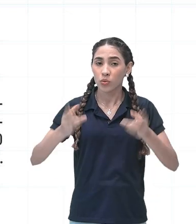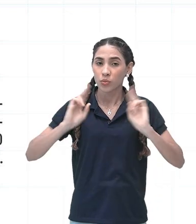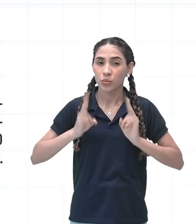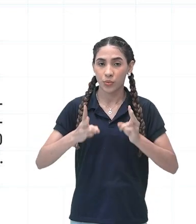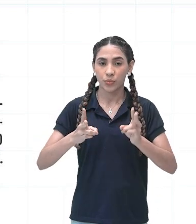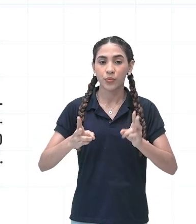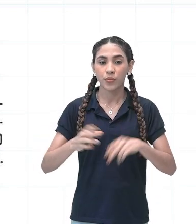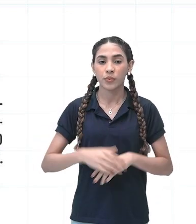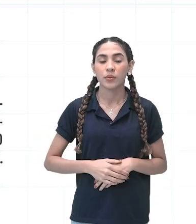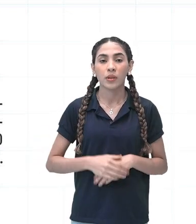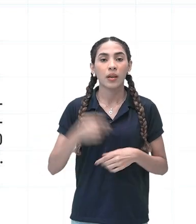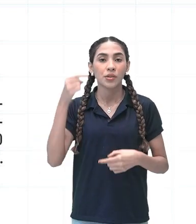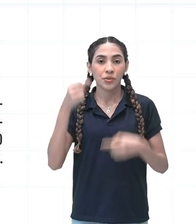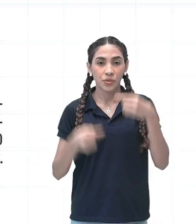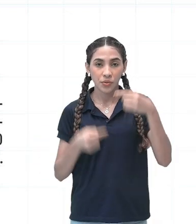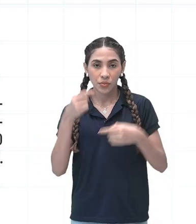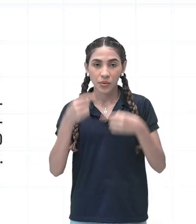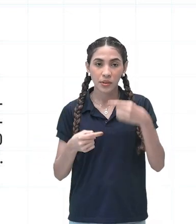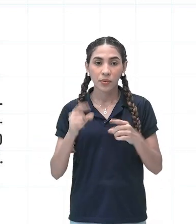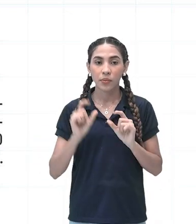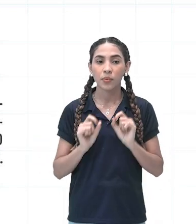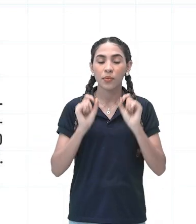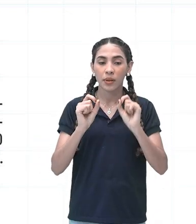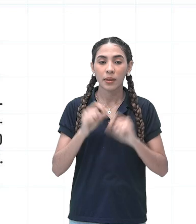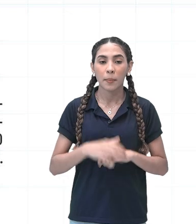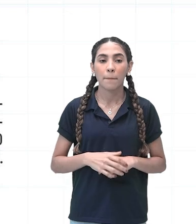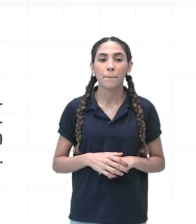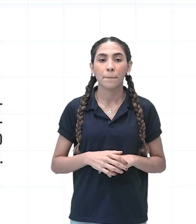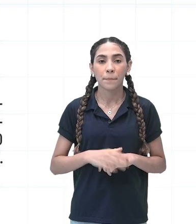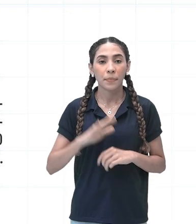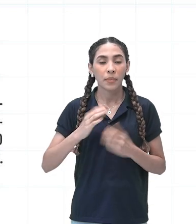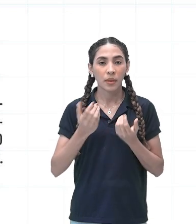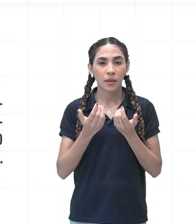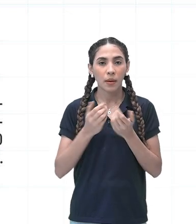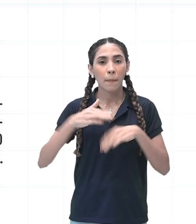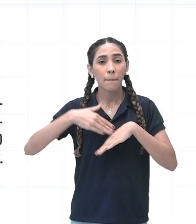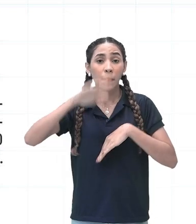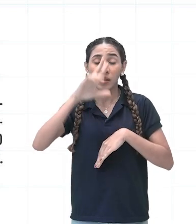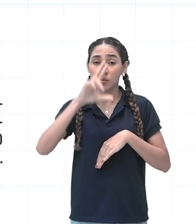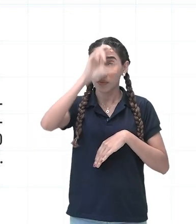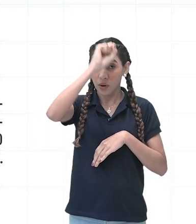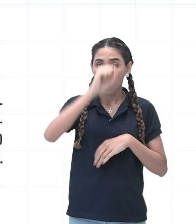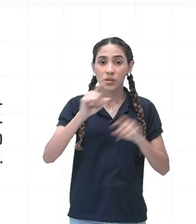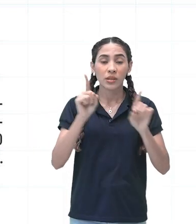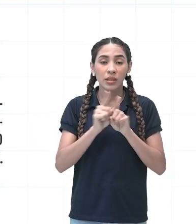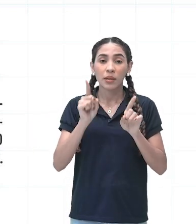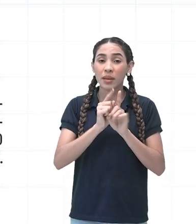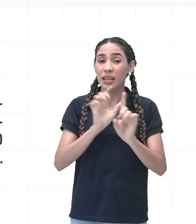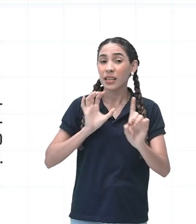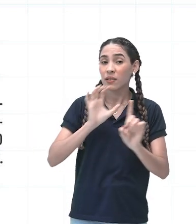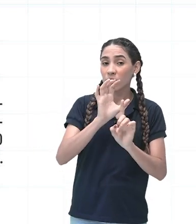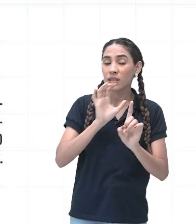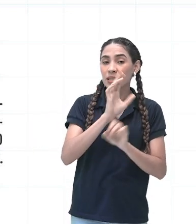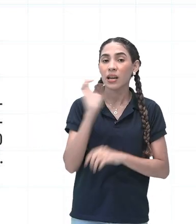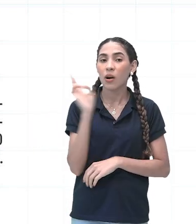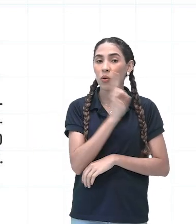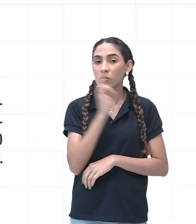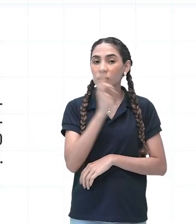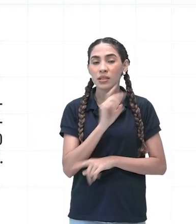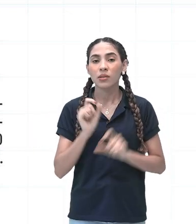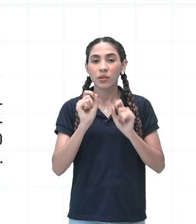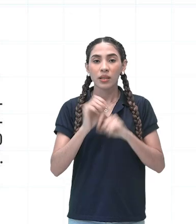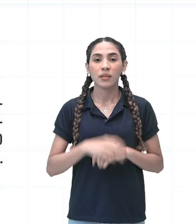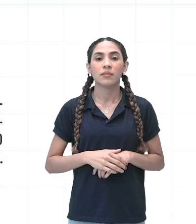é que os debates foram se intensificando e emerge a necessidade de